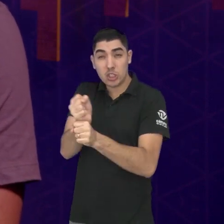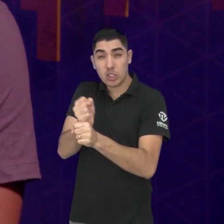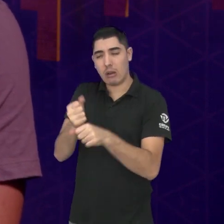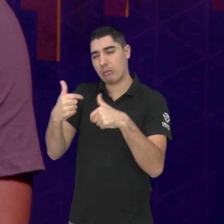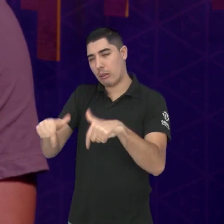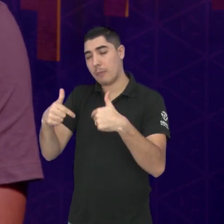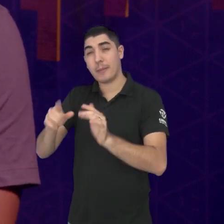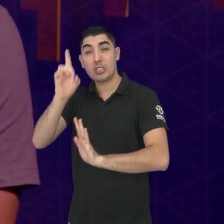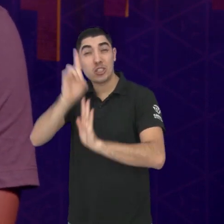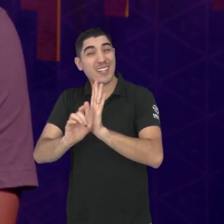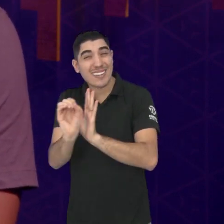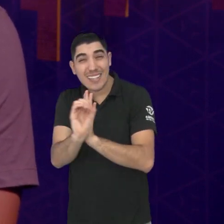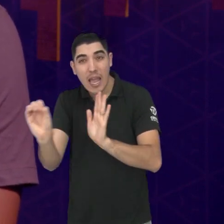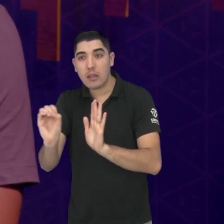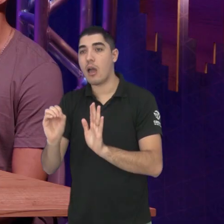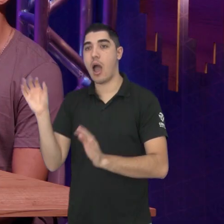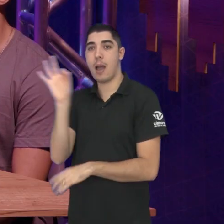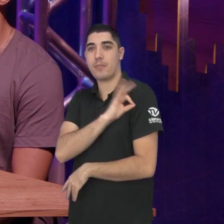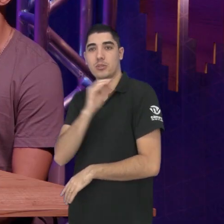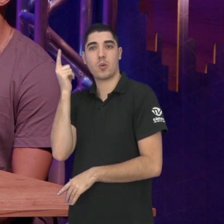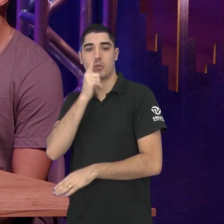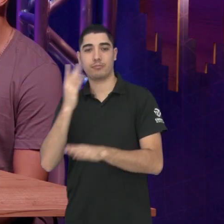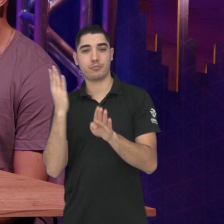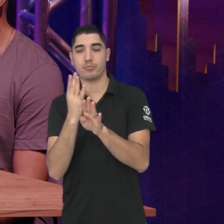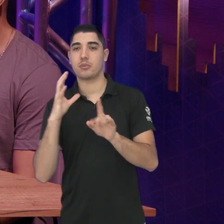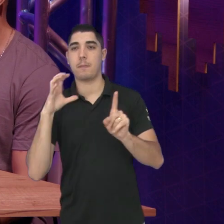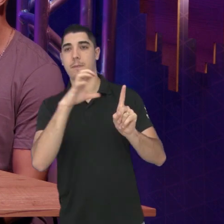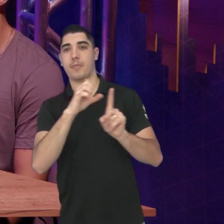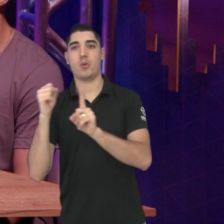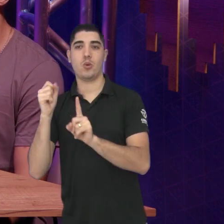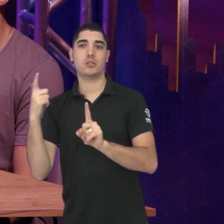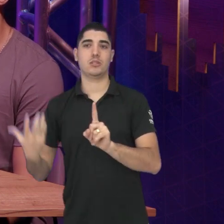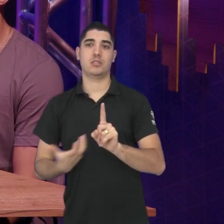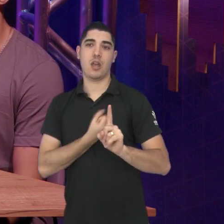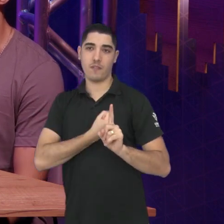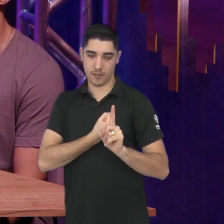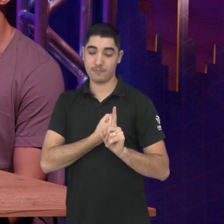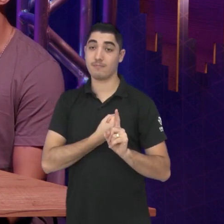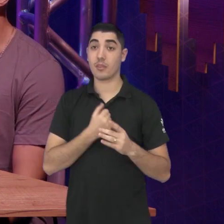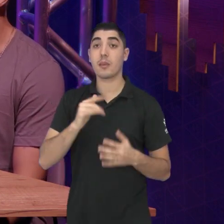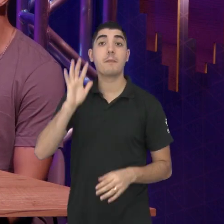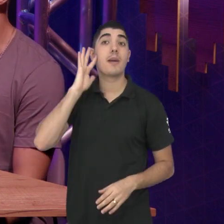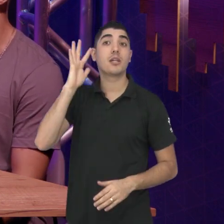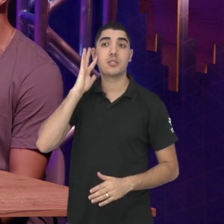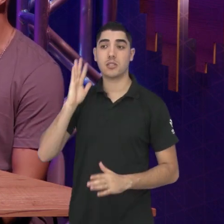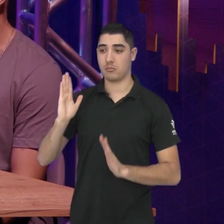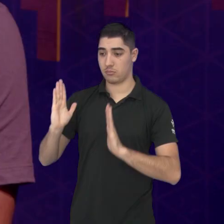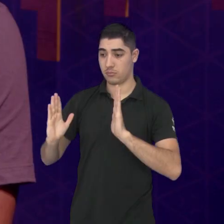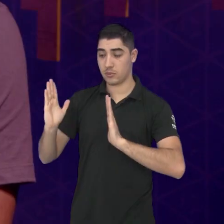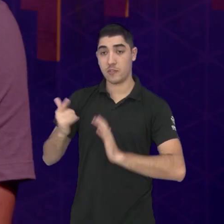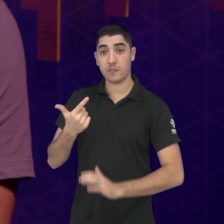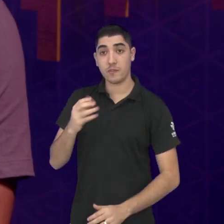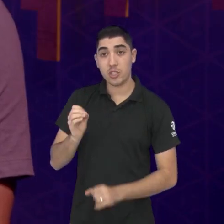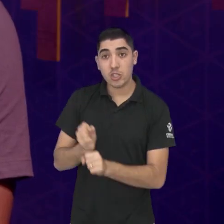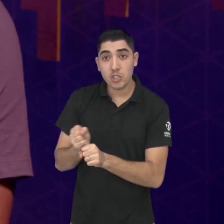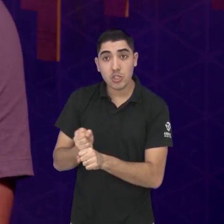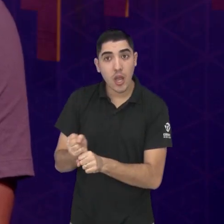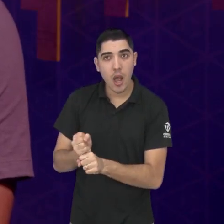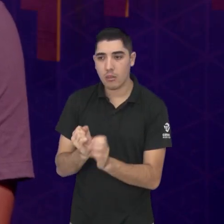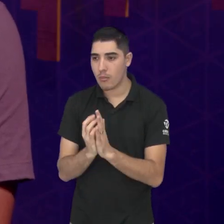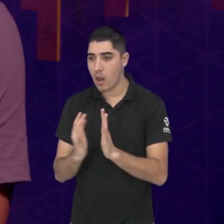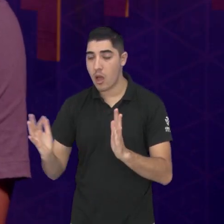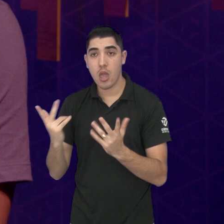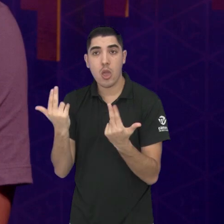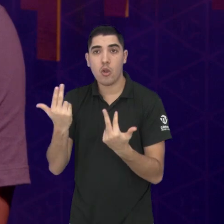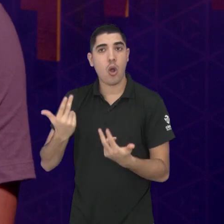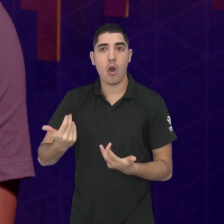sem nenhum direito, né? E a gente vê 20 anos, cara, é muito tempo, é uma